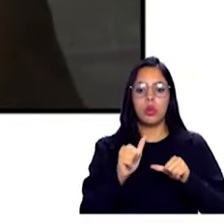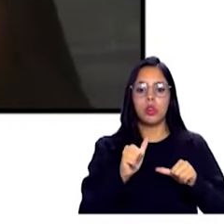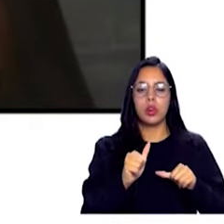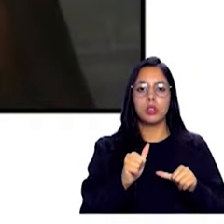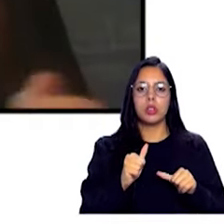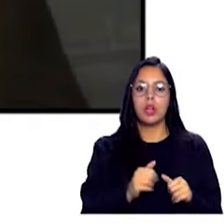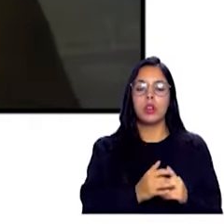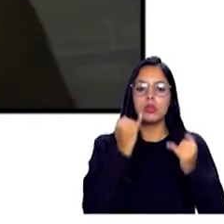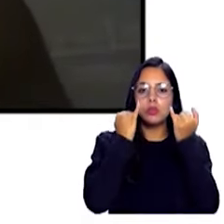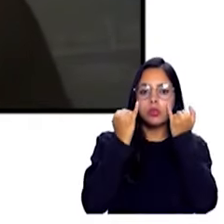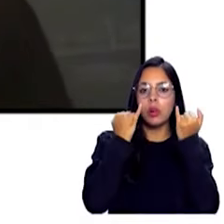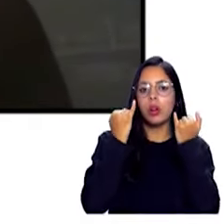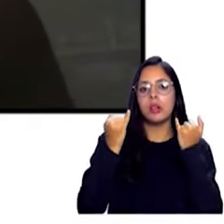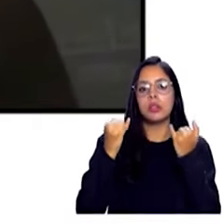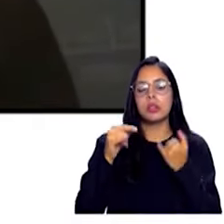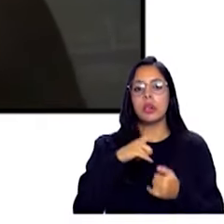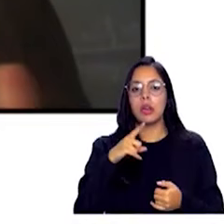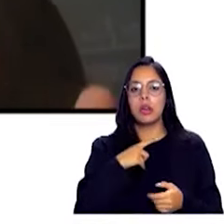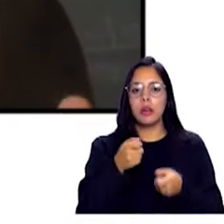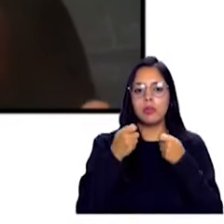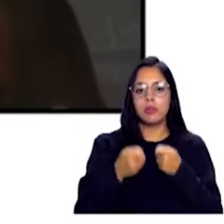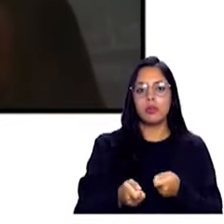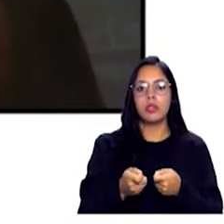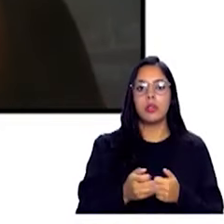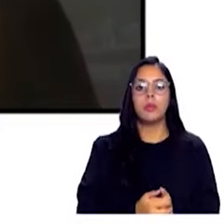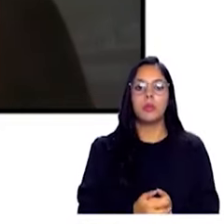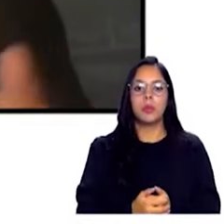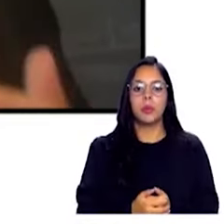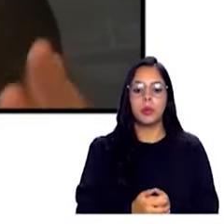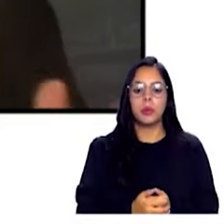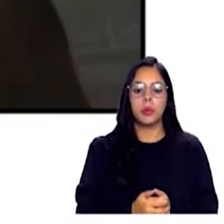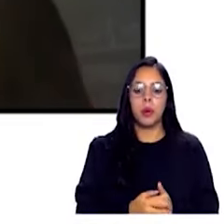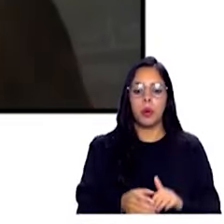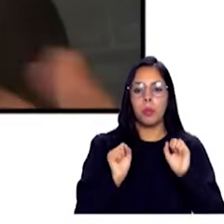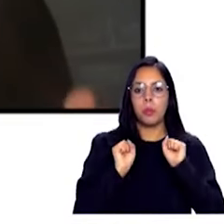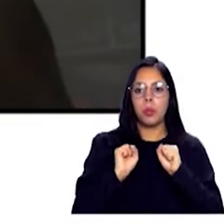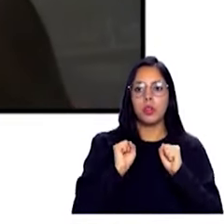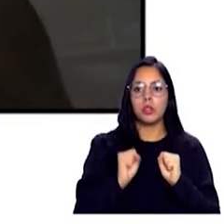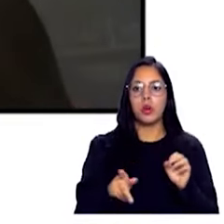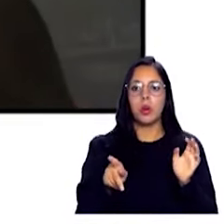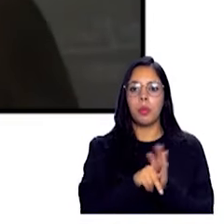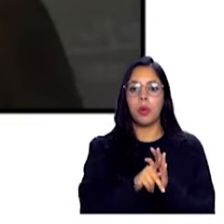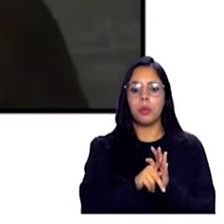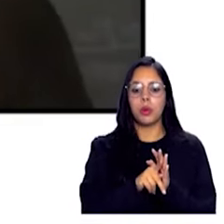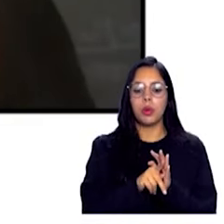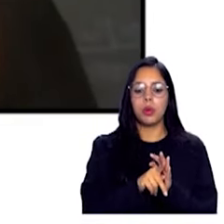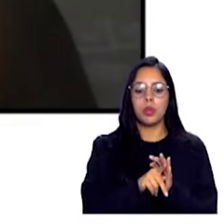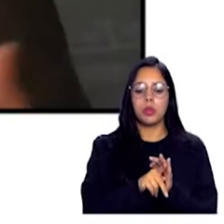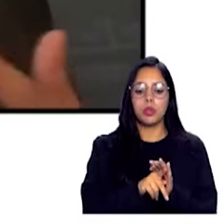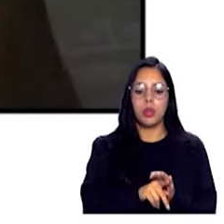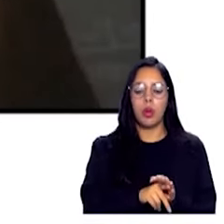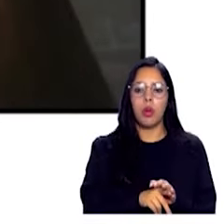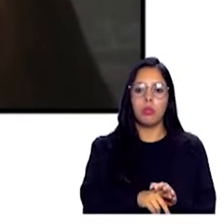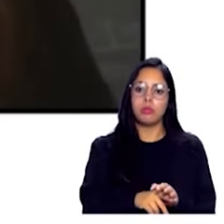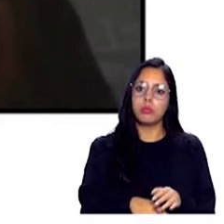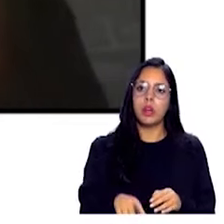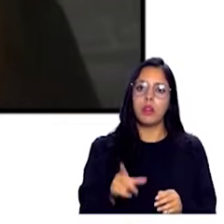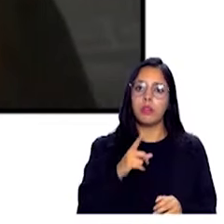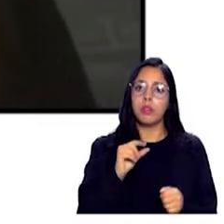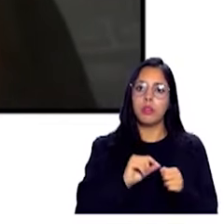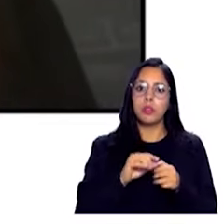posição firme antes existente seja ela cristalizada num precedente vinculante ou